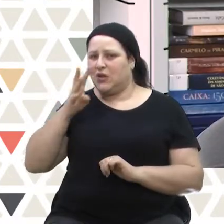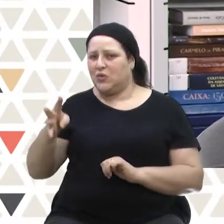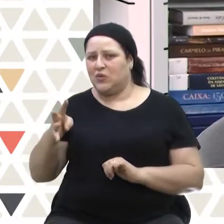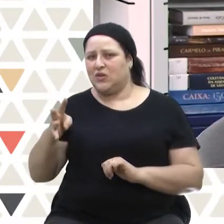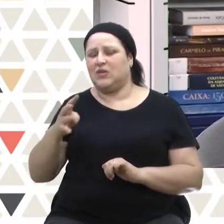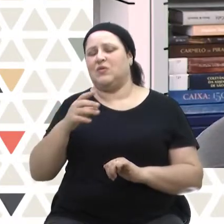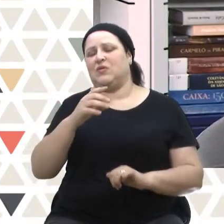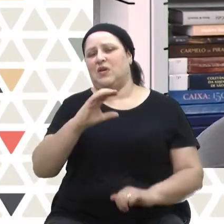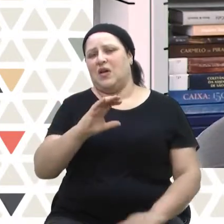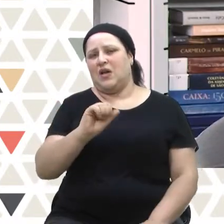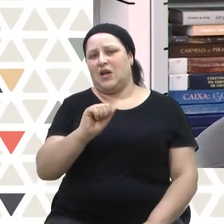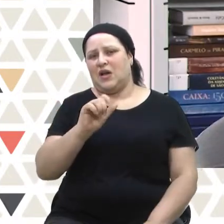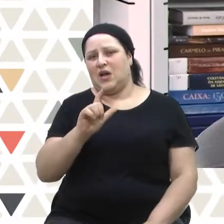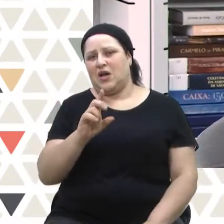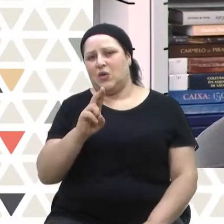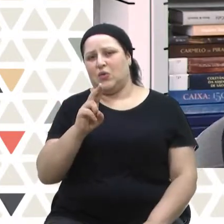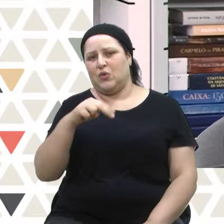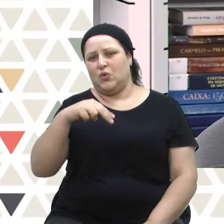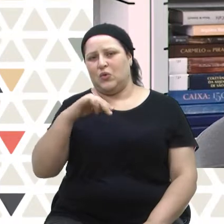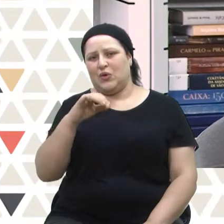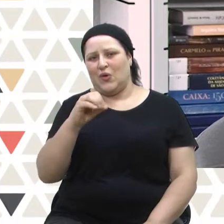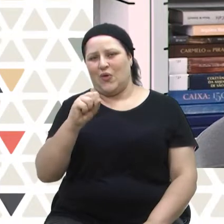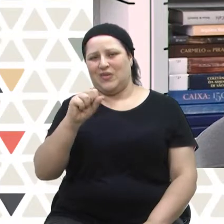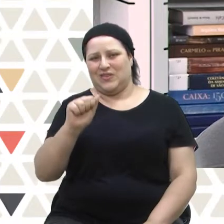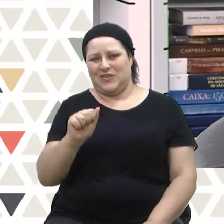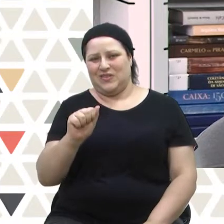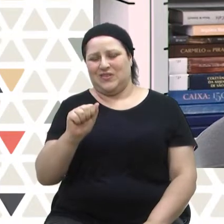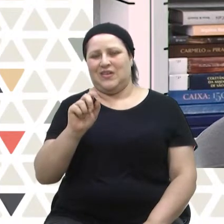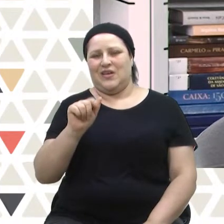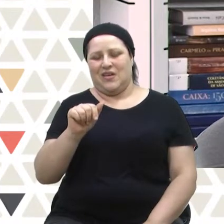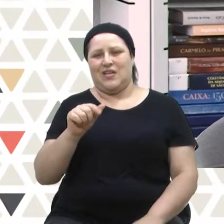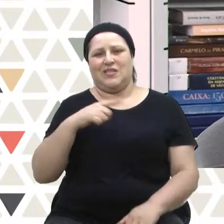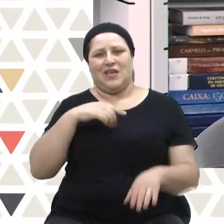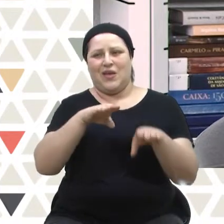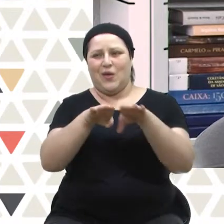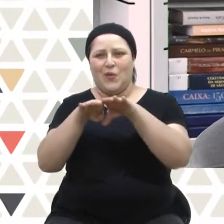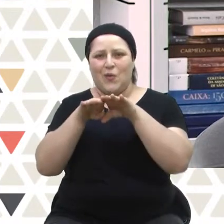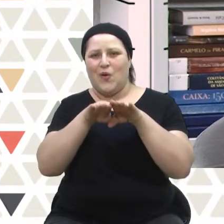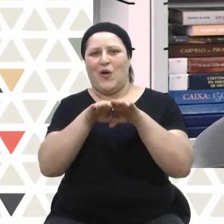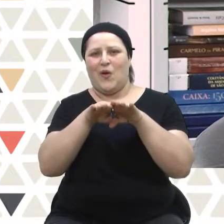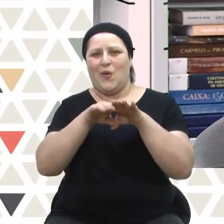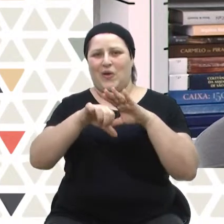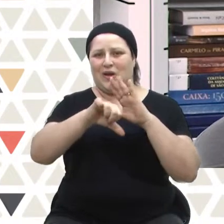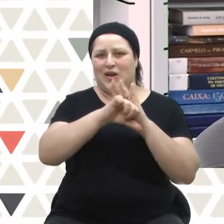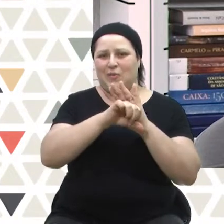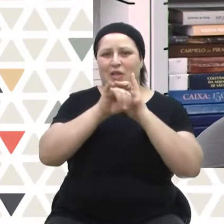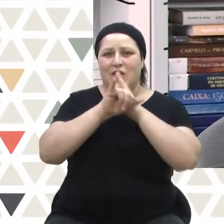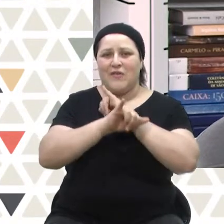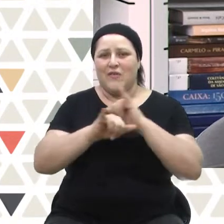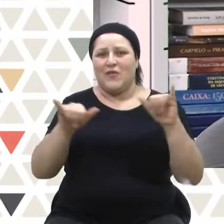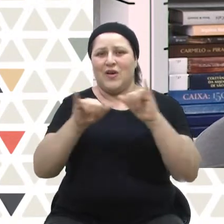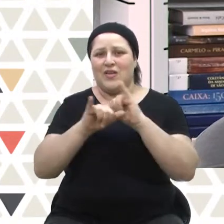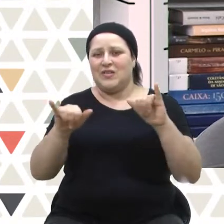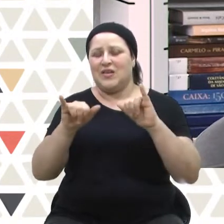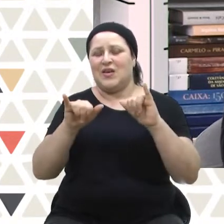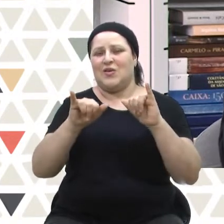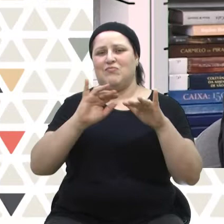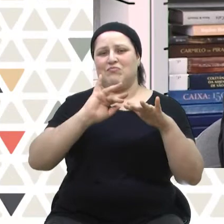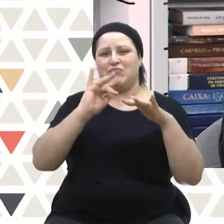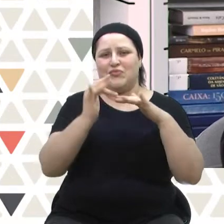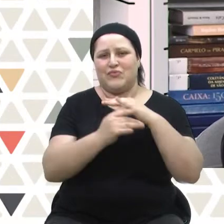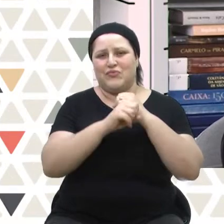ao cabo uma denúncia e nós traduzimos isso na chamada denunciação caluniosa. Então,